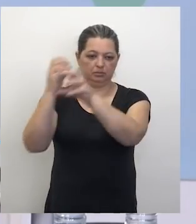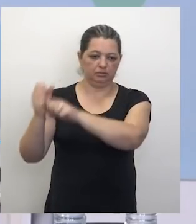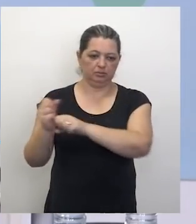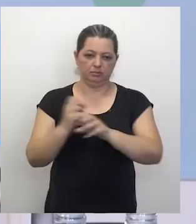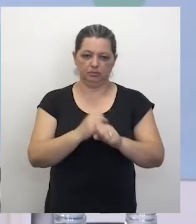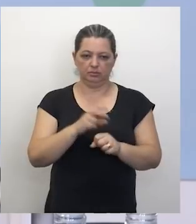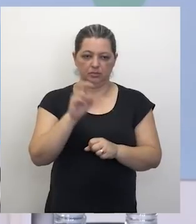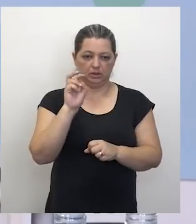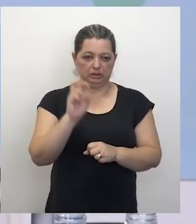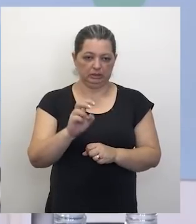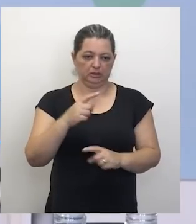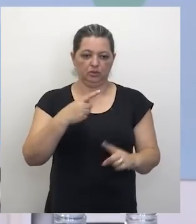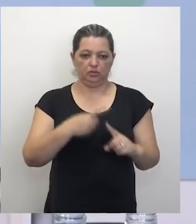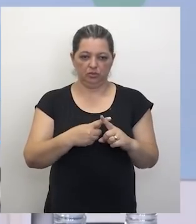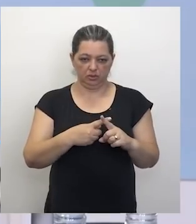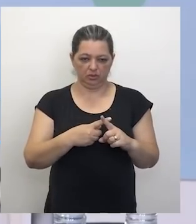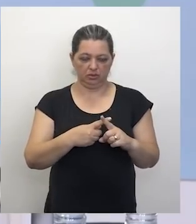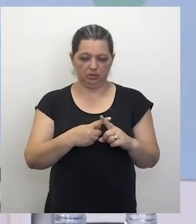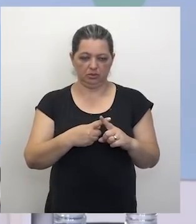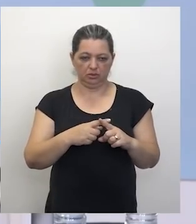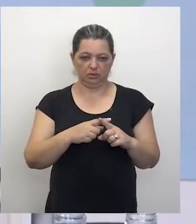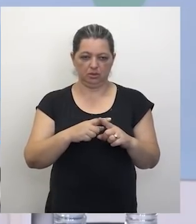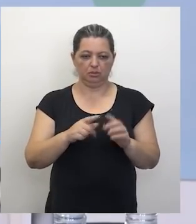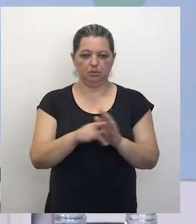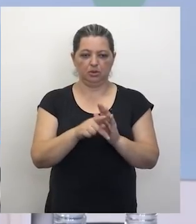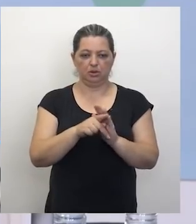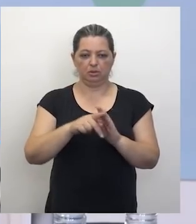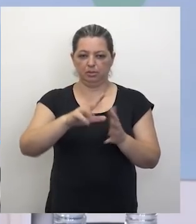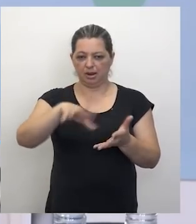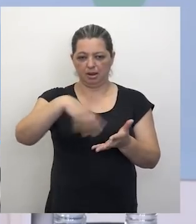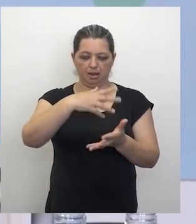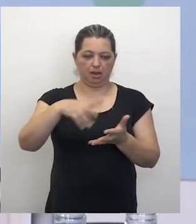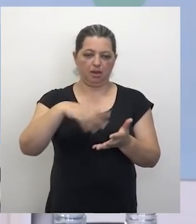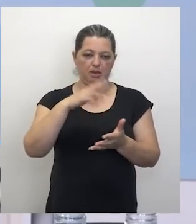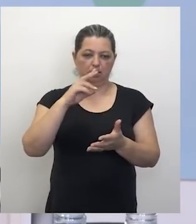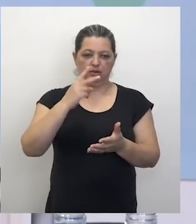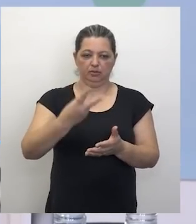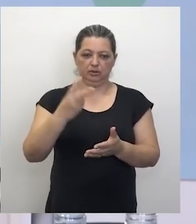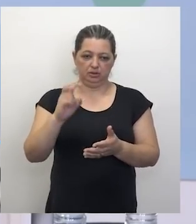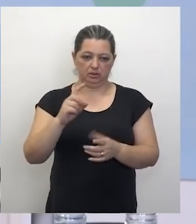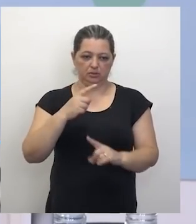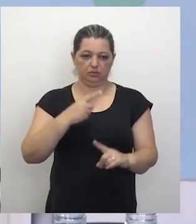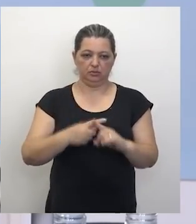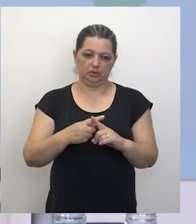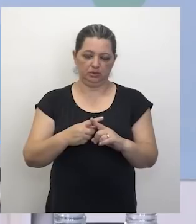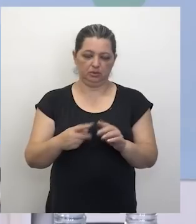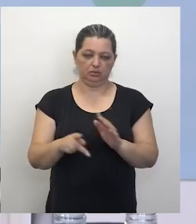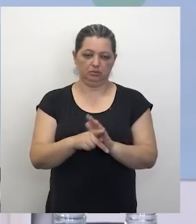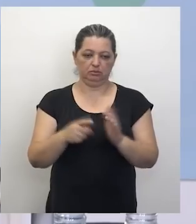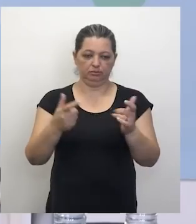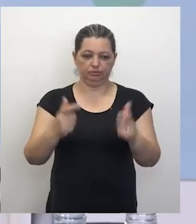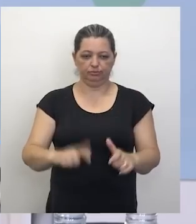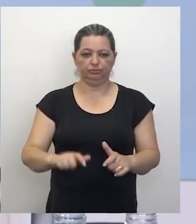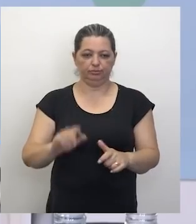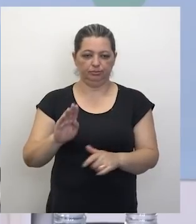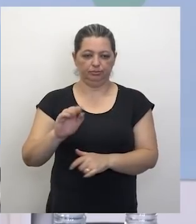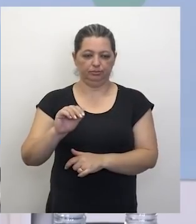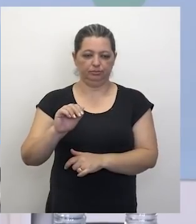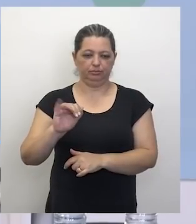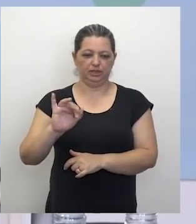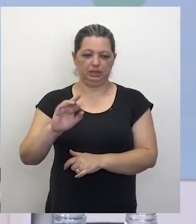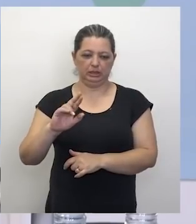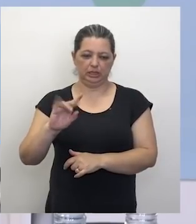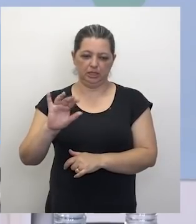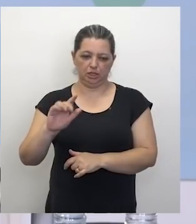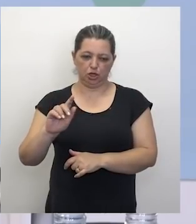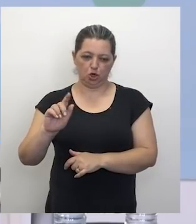aumentará 25. Pessoal lá do 9º A, da Escola Estélio, lá em Birigui. Professora Érica está com o